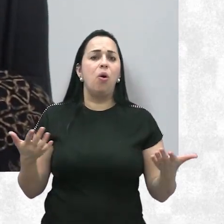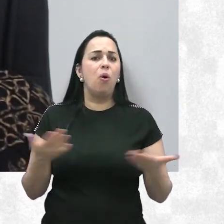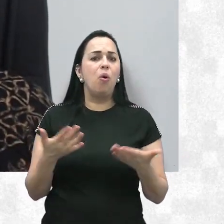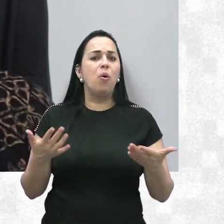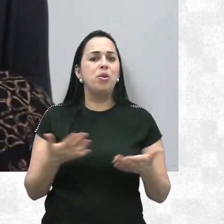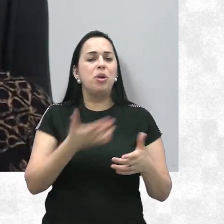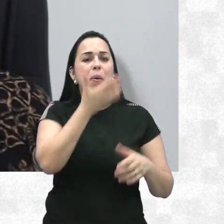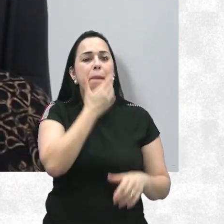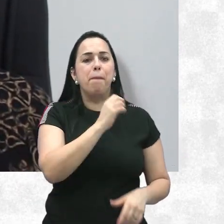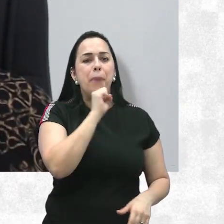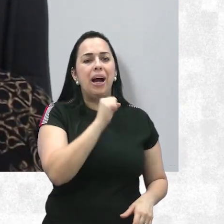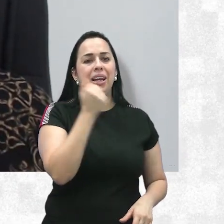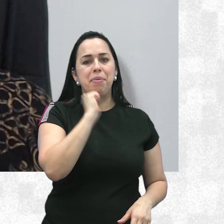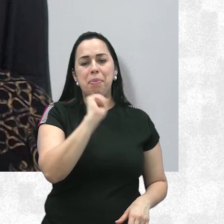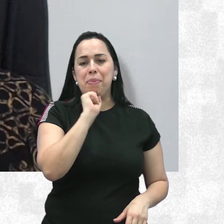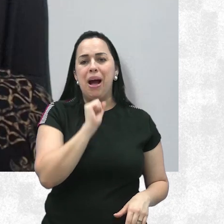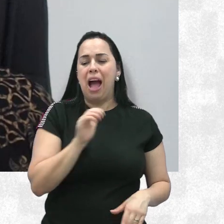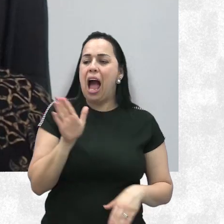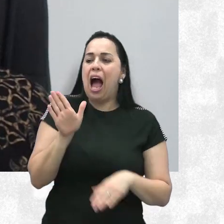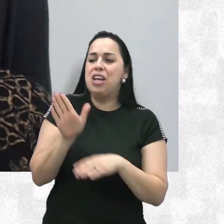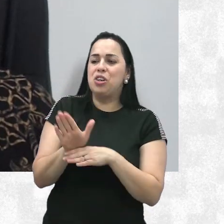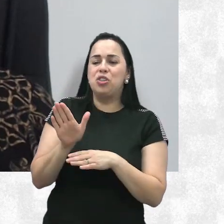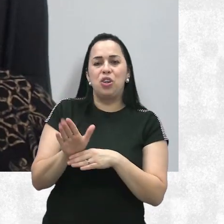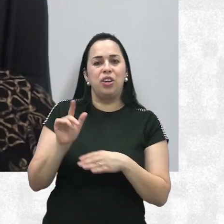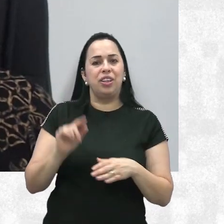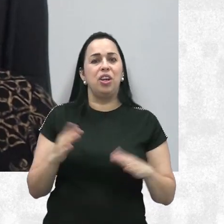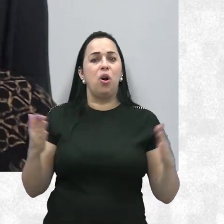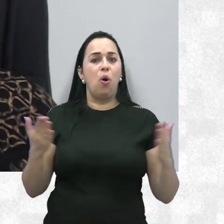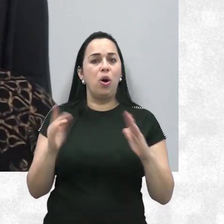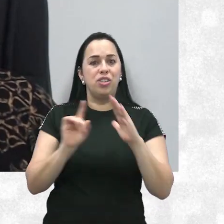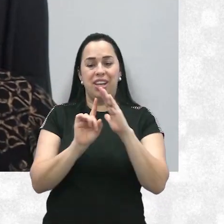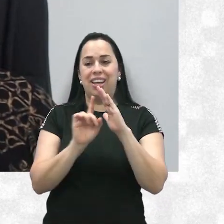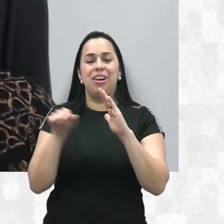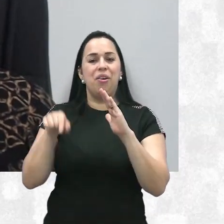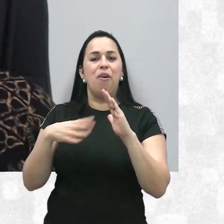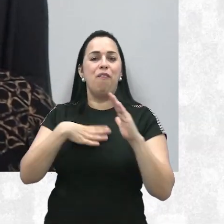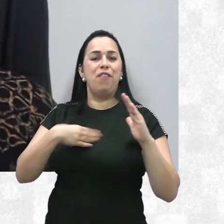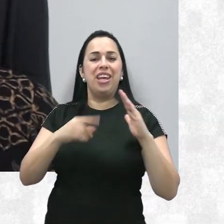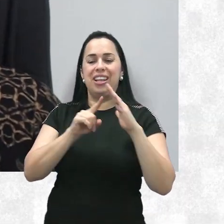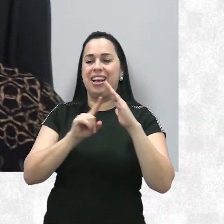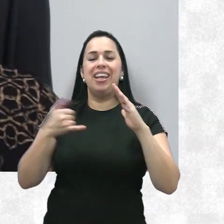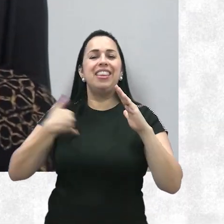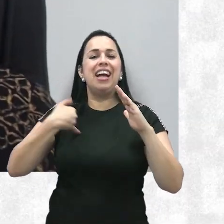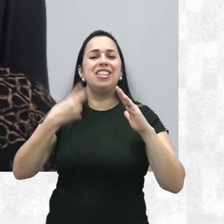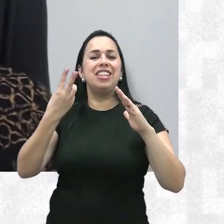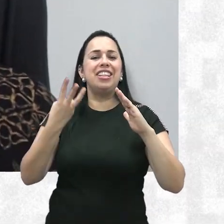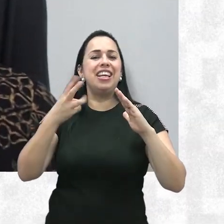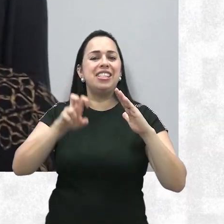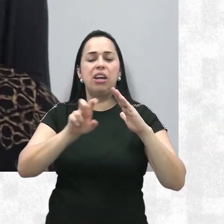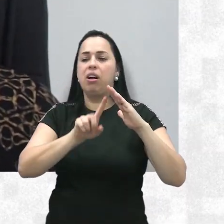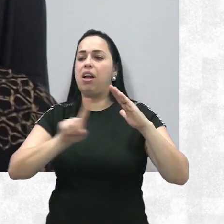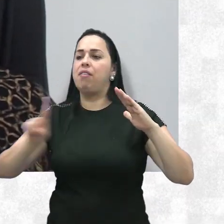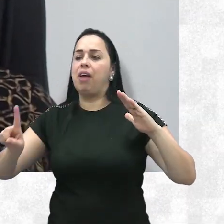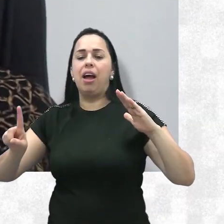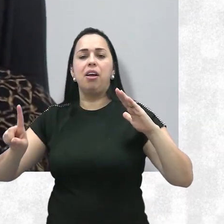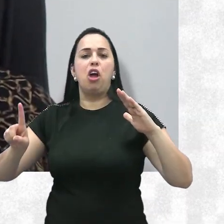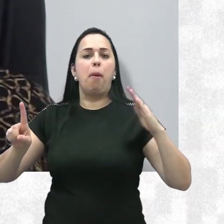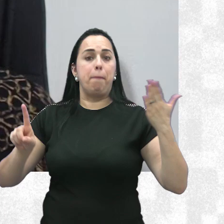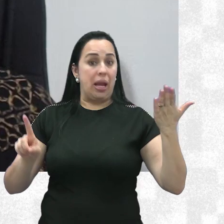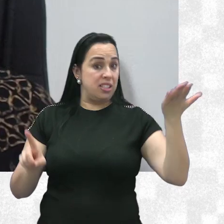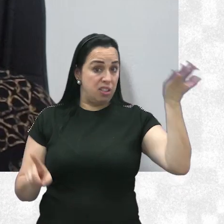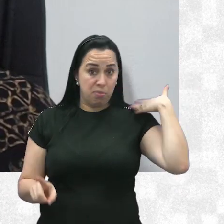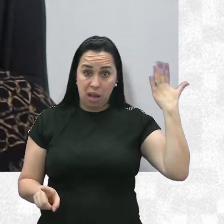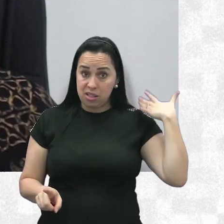É que hoje os pais ajudam, né? O filho sai de casa hoje com 35 anos. Antes, na geração Z,